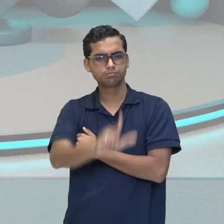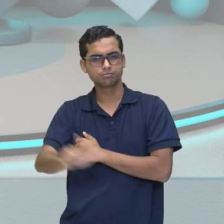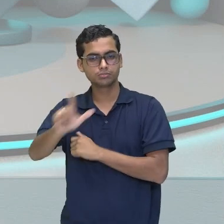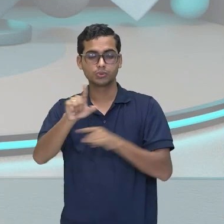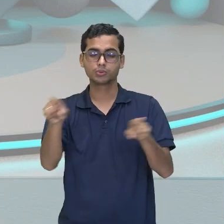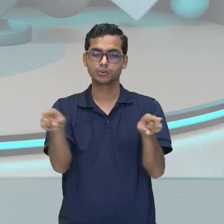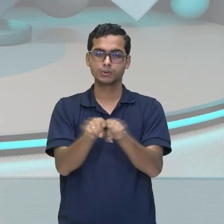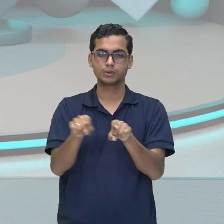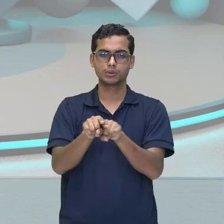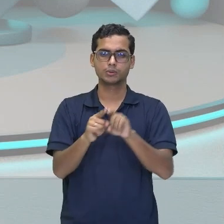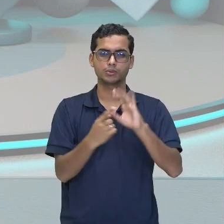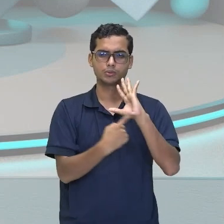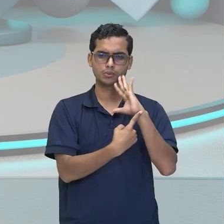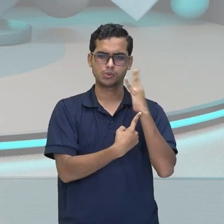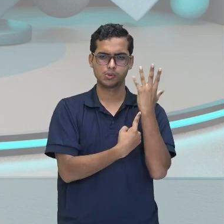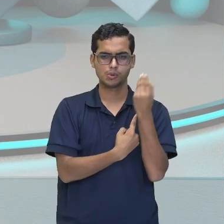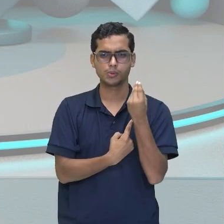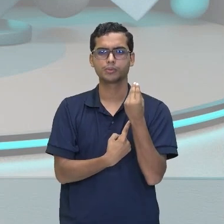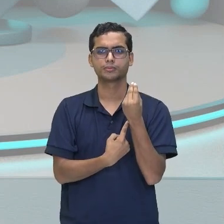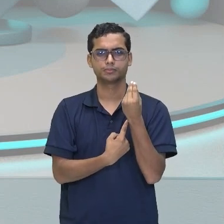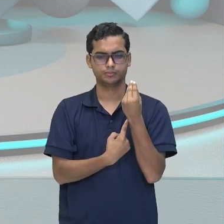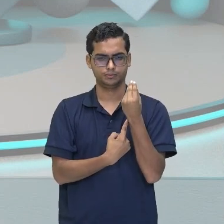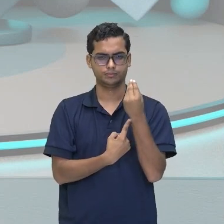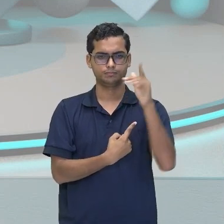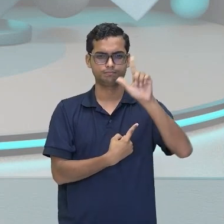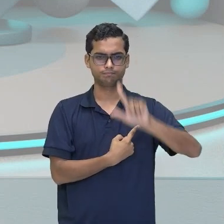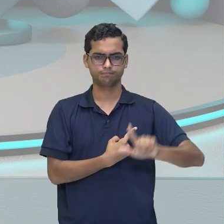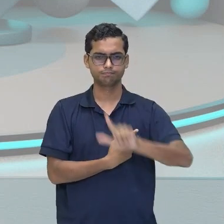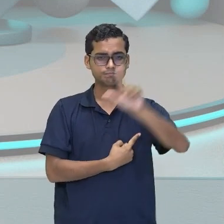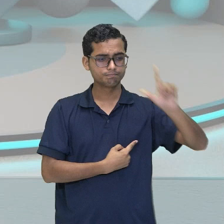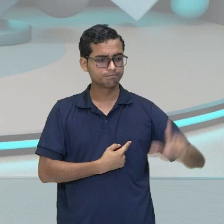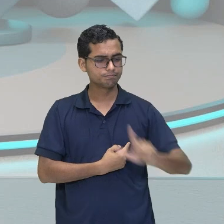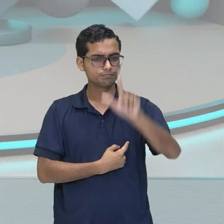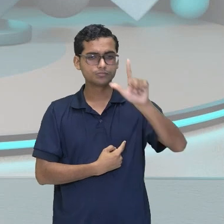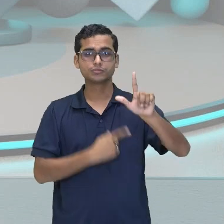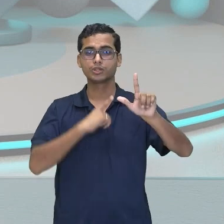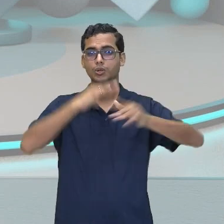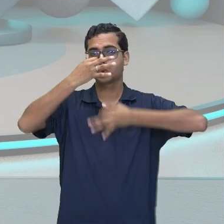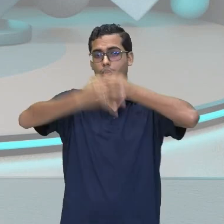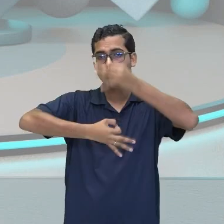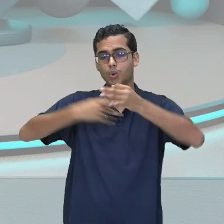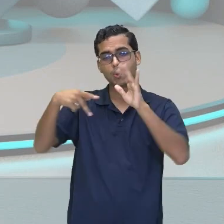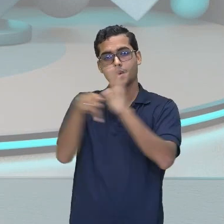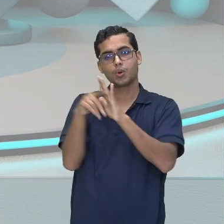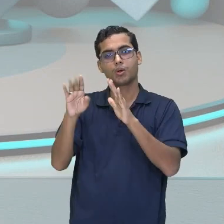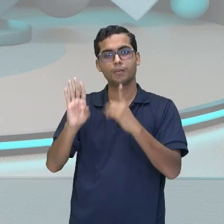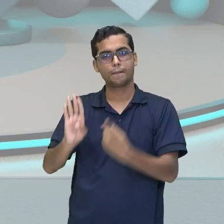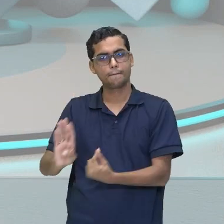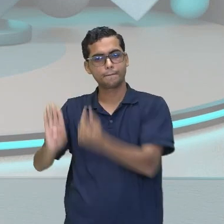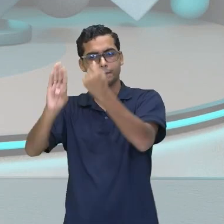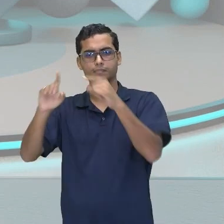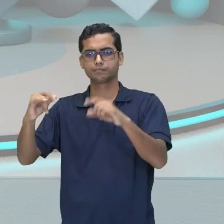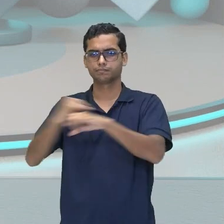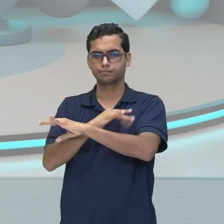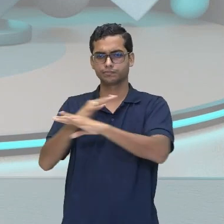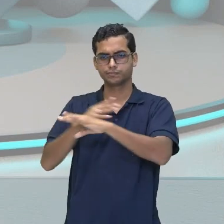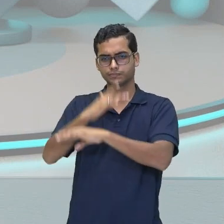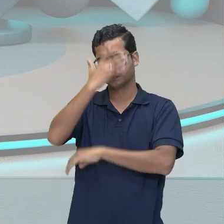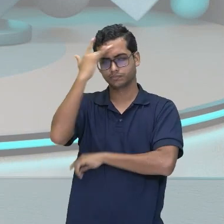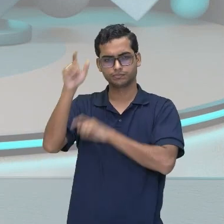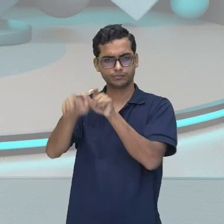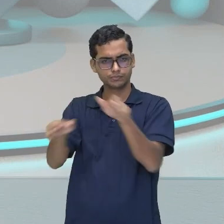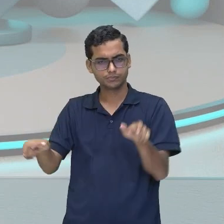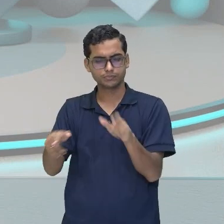Nessa arte, na literatura, há uma crítica à burguesia e aos centros urbanos. Então, eles fogem para o